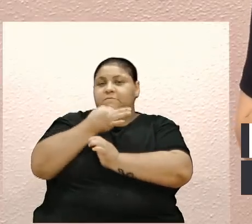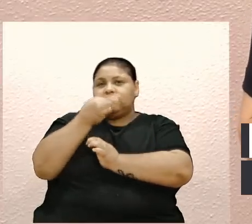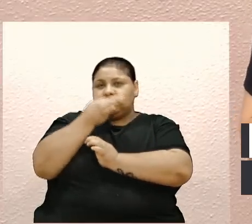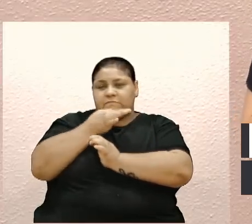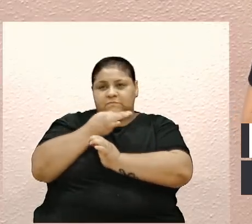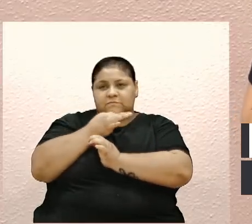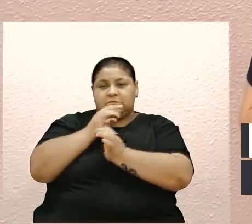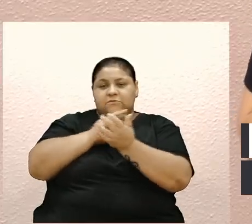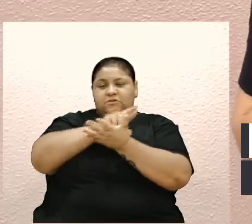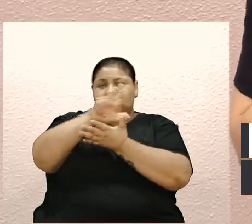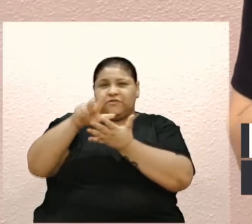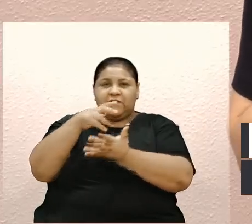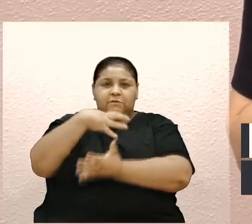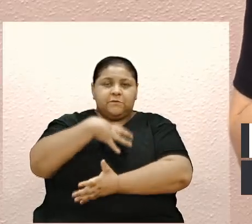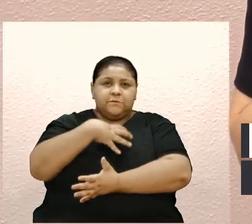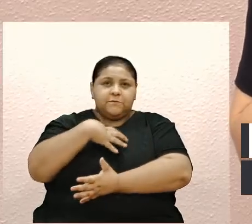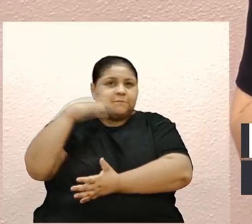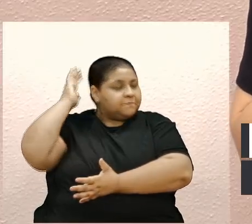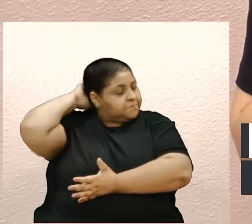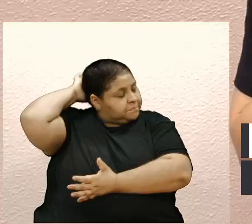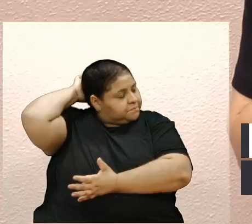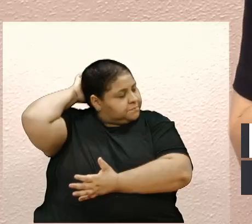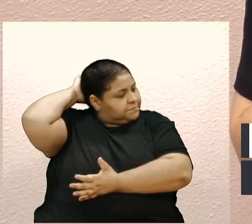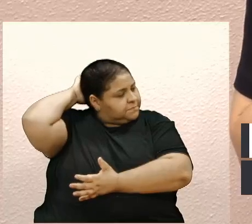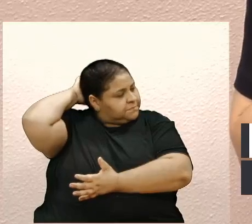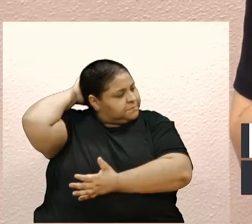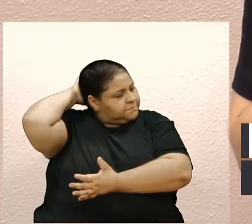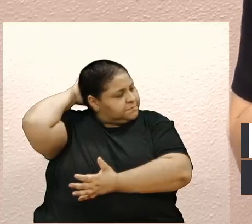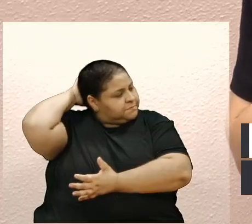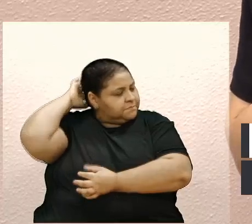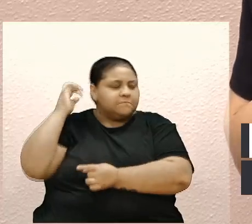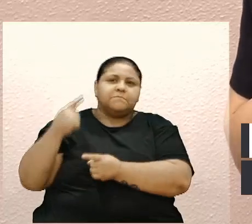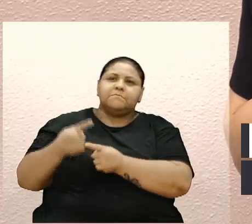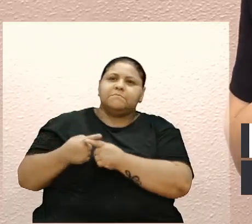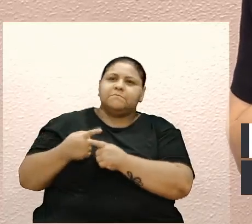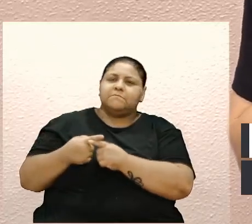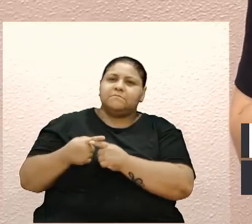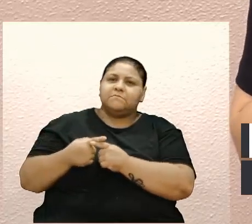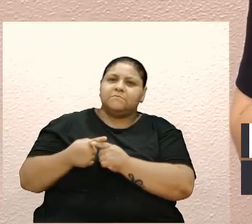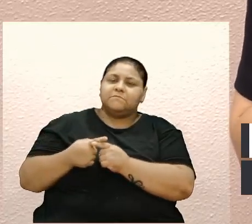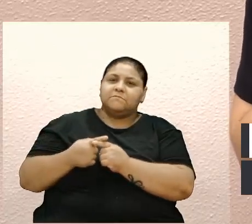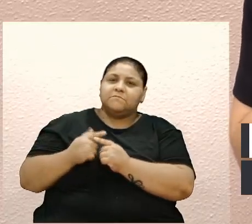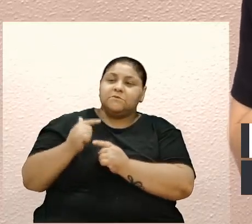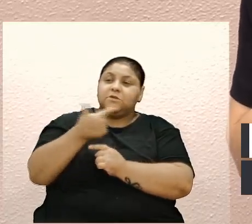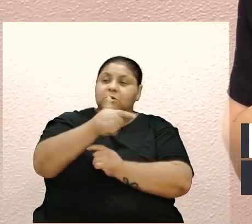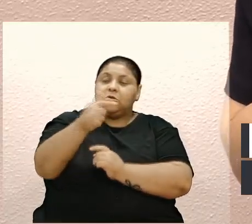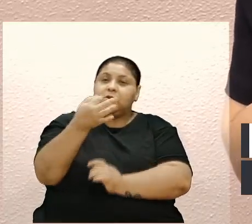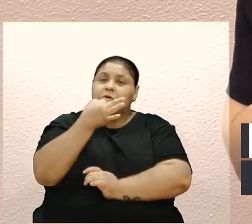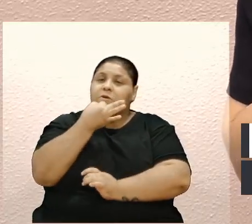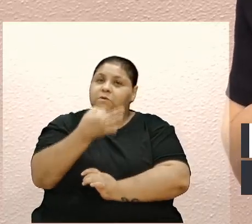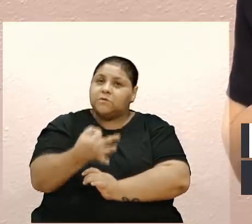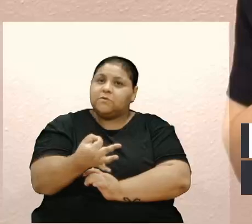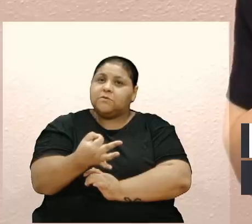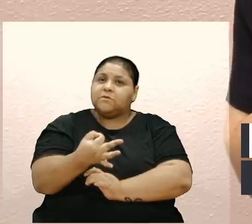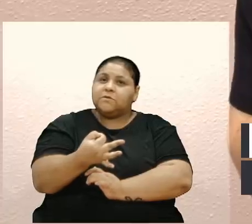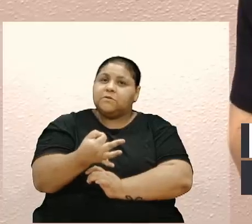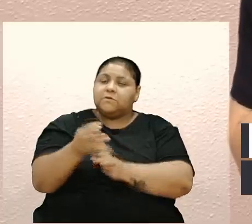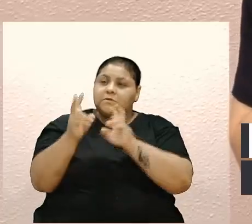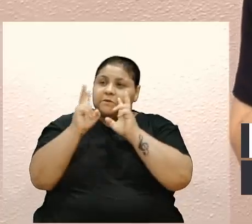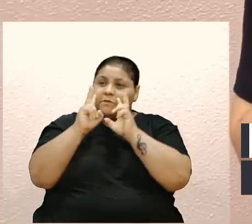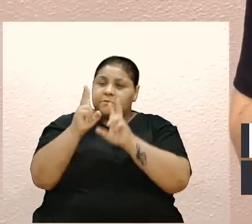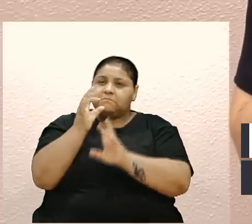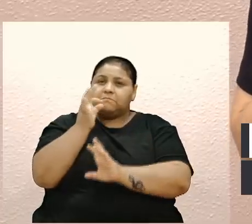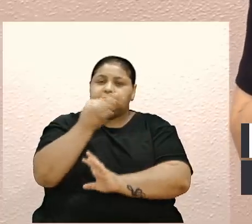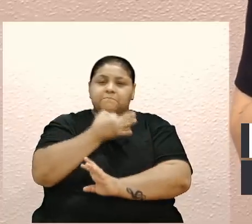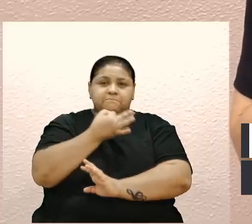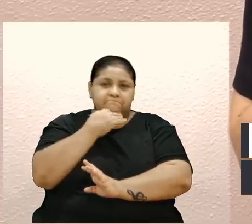de diversas formas e que acaba sendo de um outro ponto de vista também, dando visibilidade para Caxias do